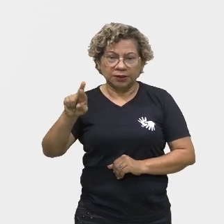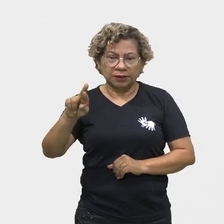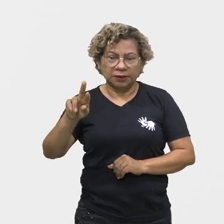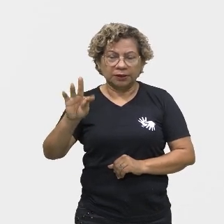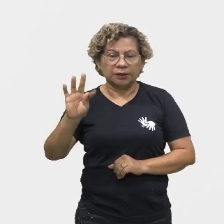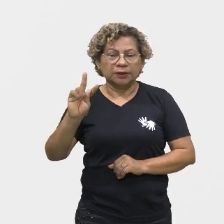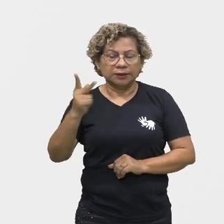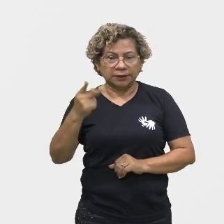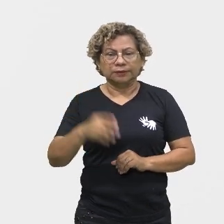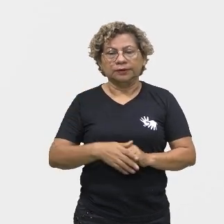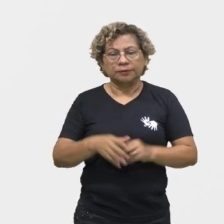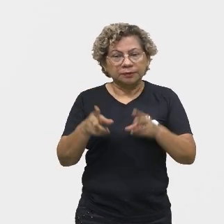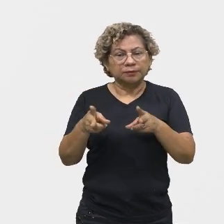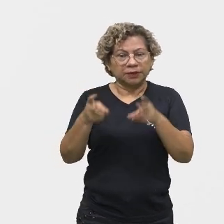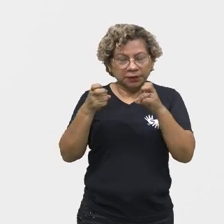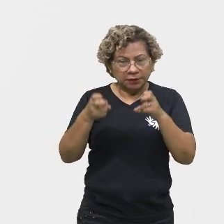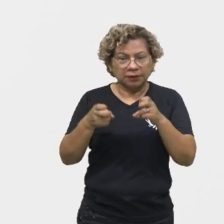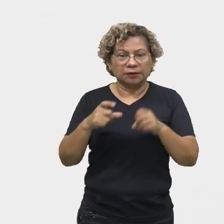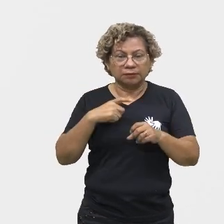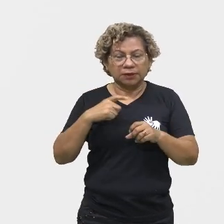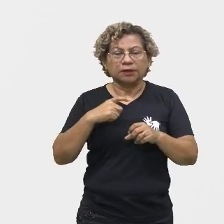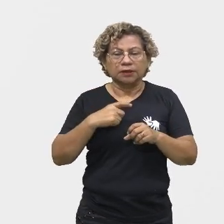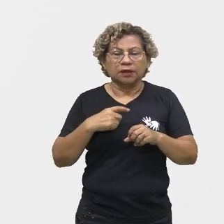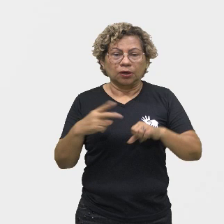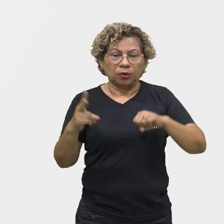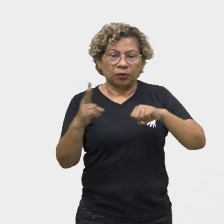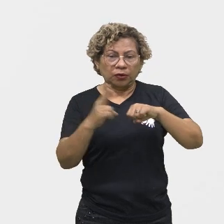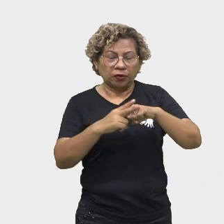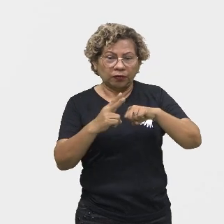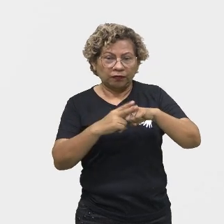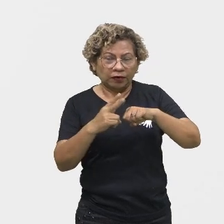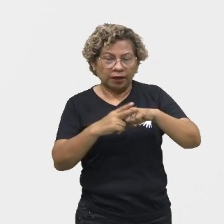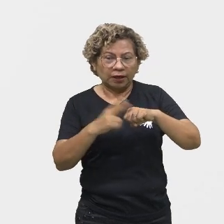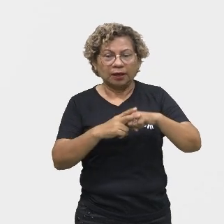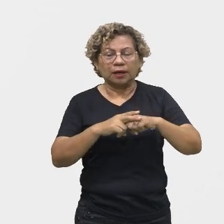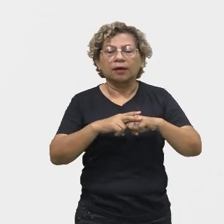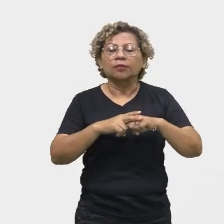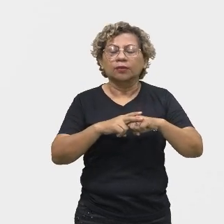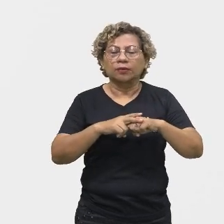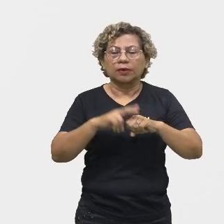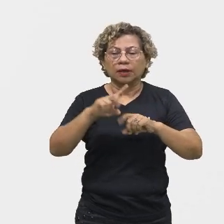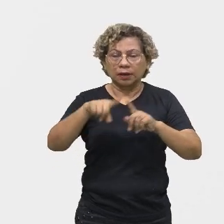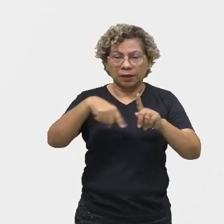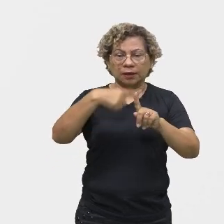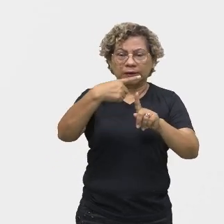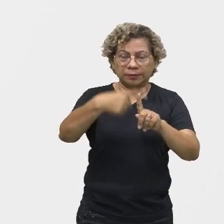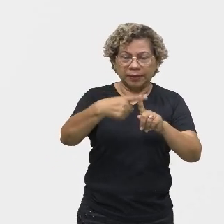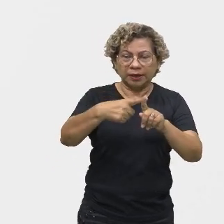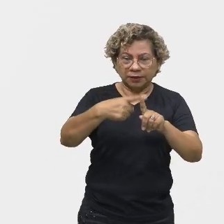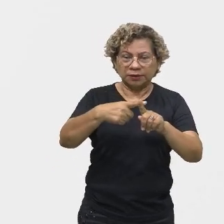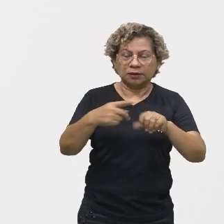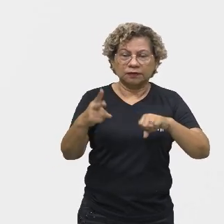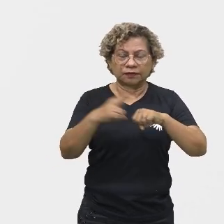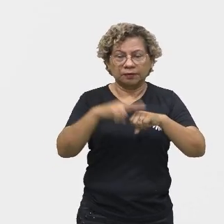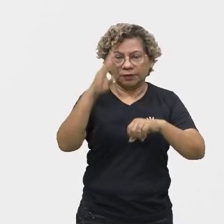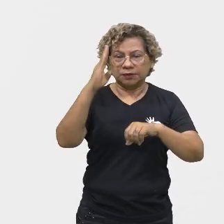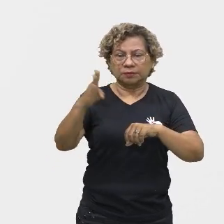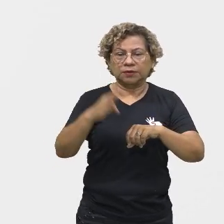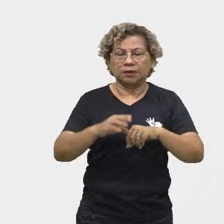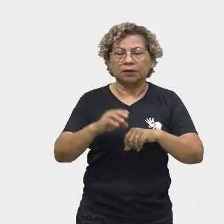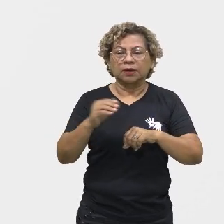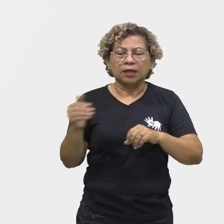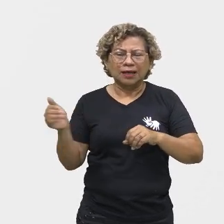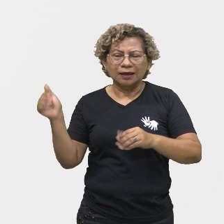nós temos o will, que é o verbo formador de futuro, mais o verbo principal, né, o main verb, e por último o